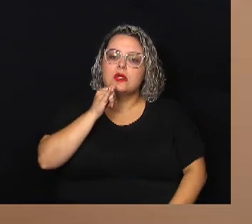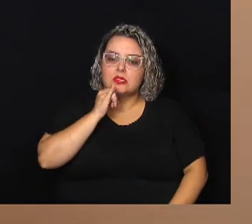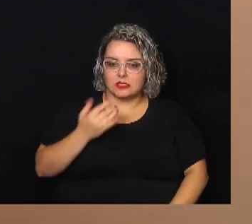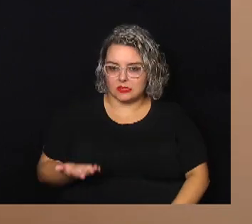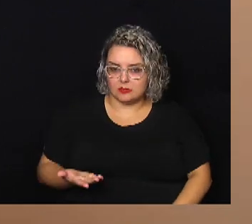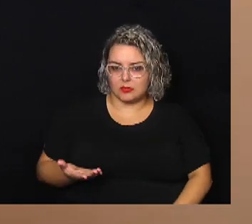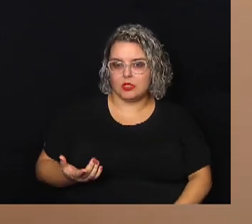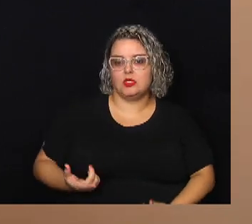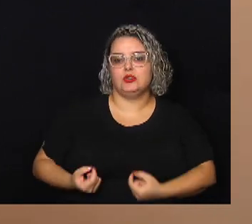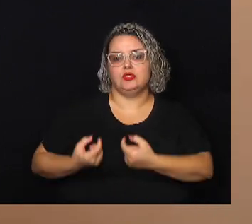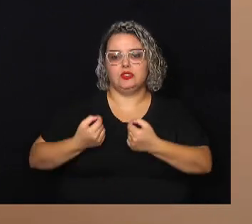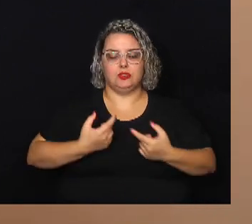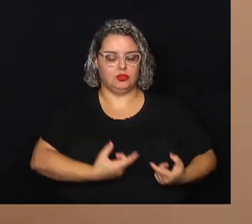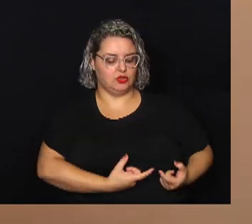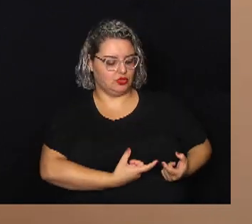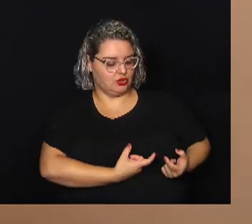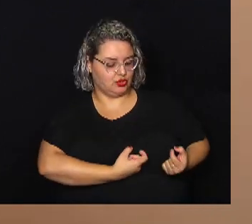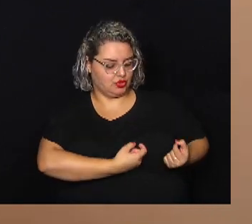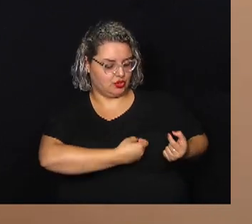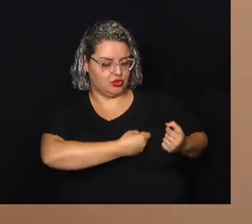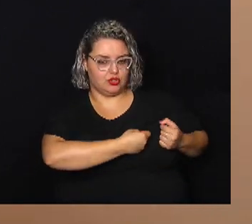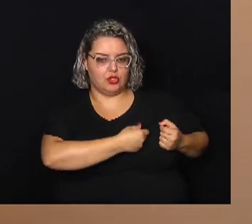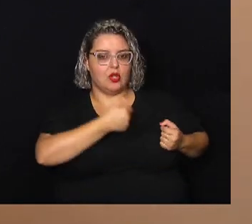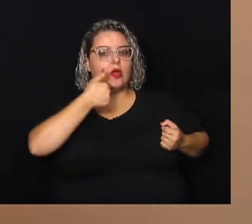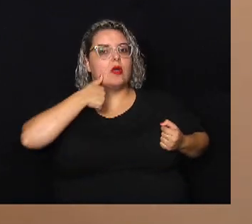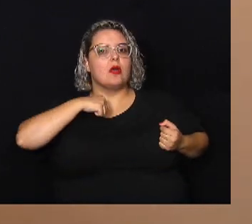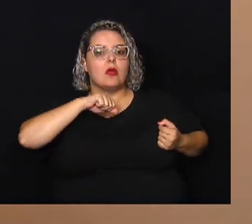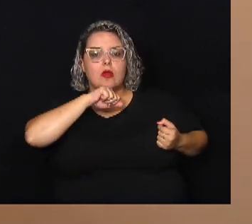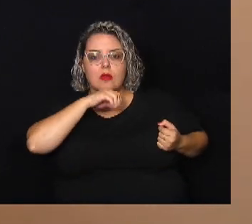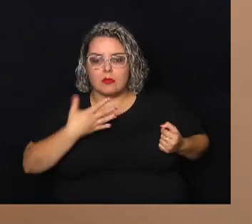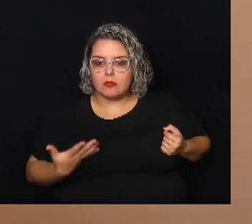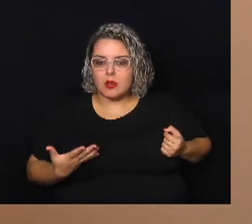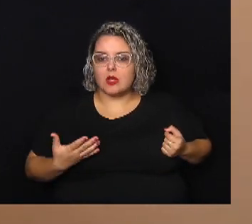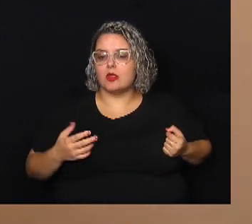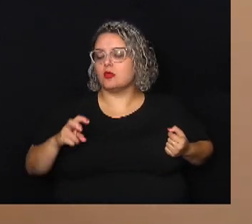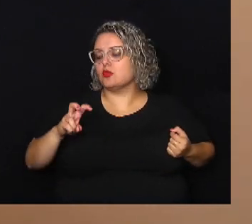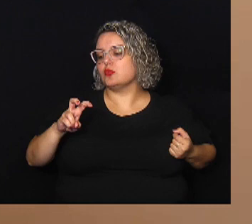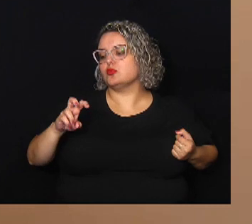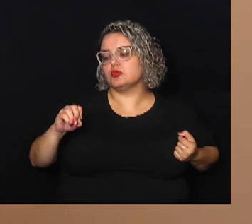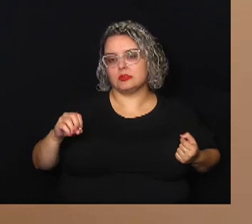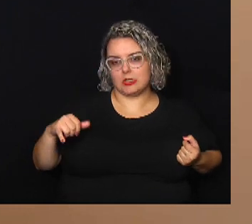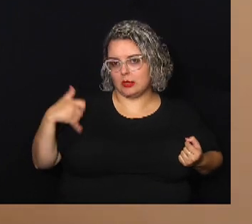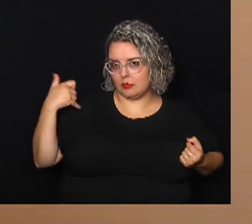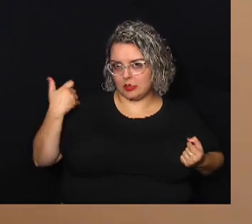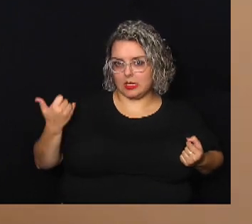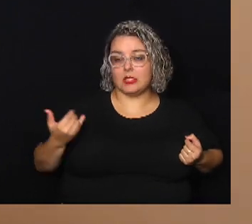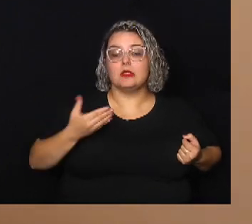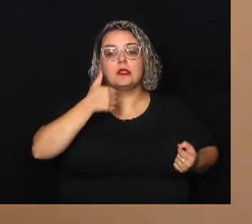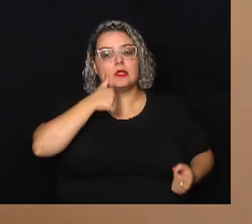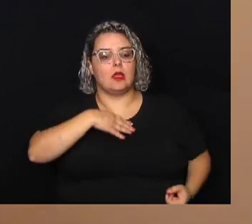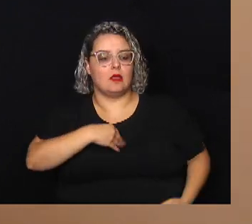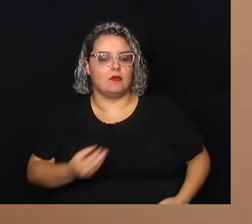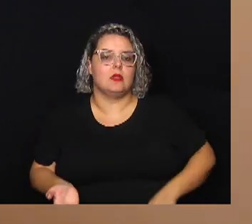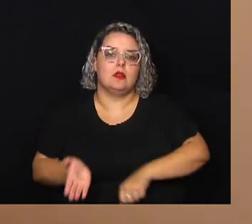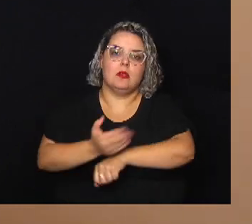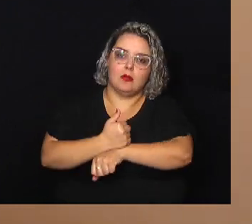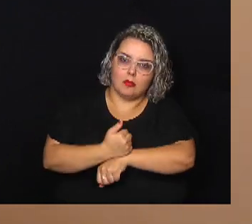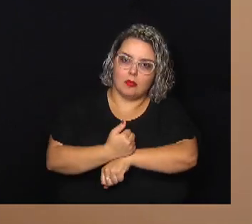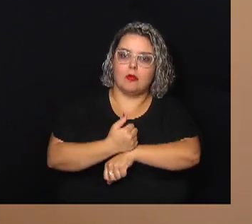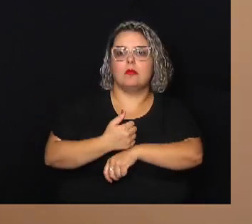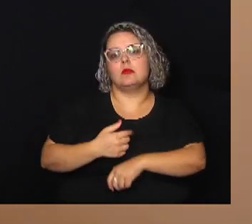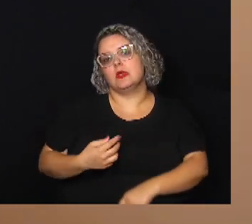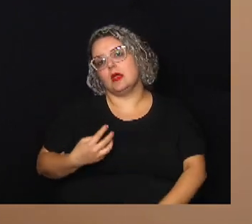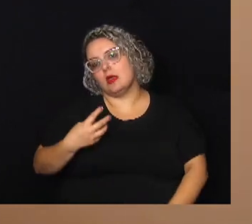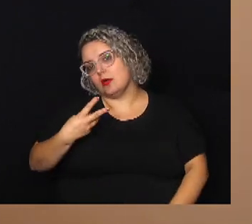de câncer de mama em mãe, que a filha precisa fazer o rastreamento para saber se tem aquela alteração e